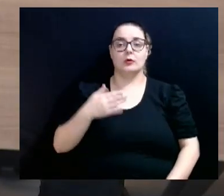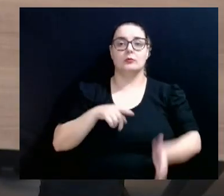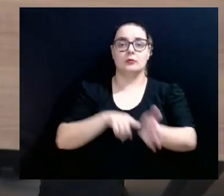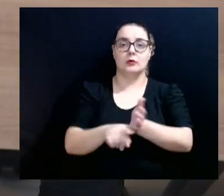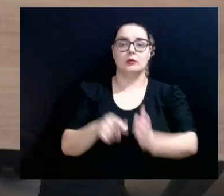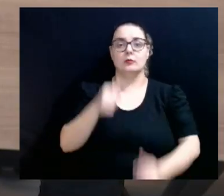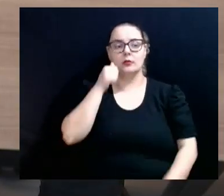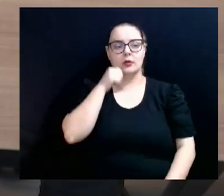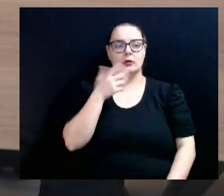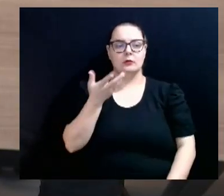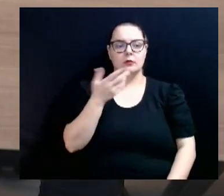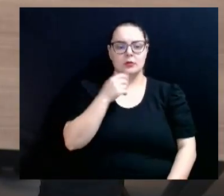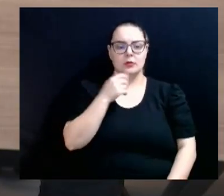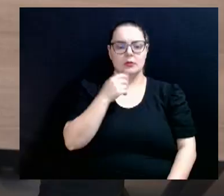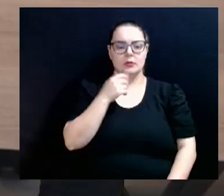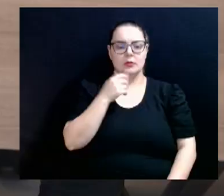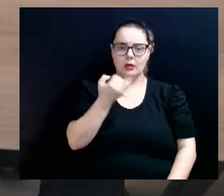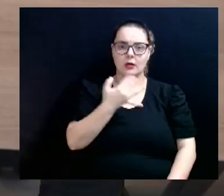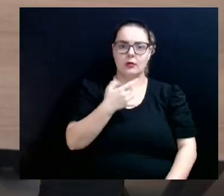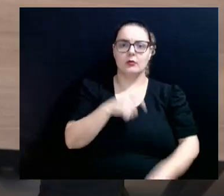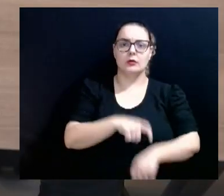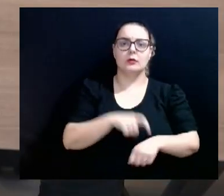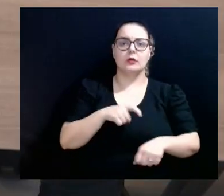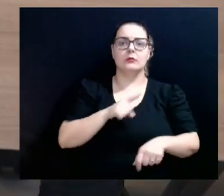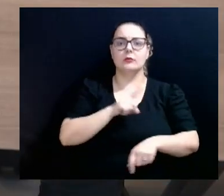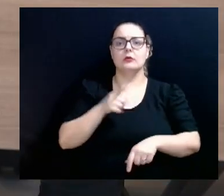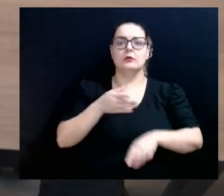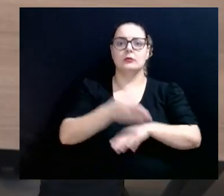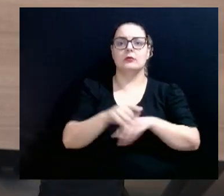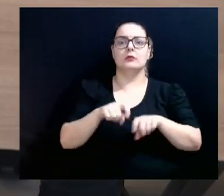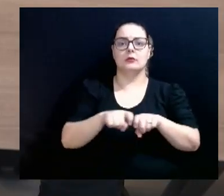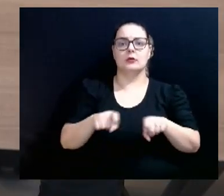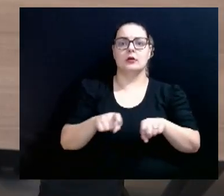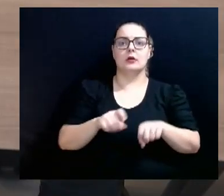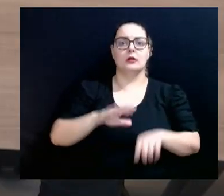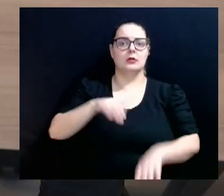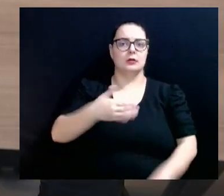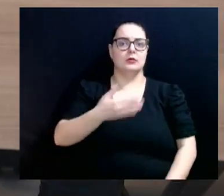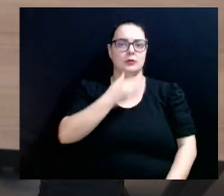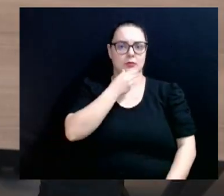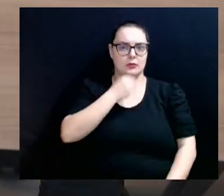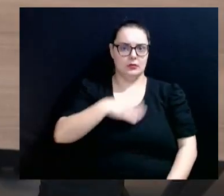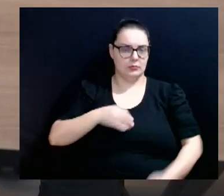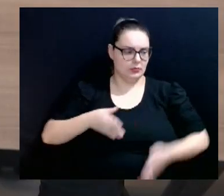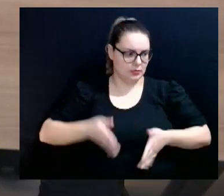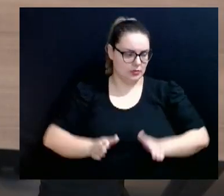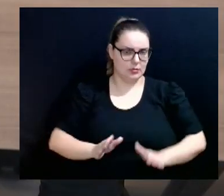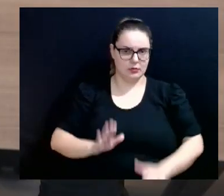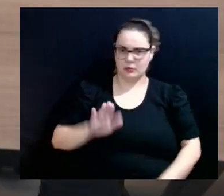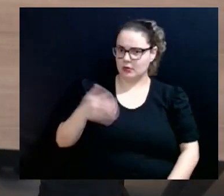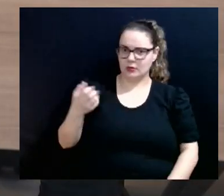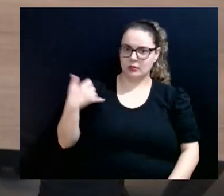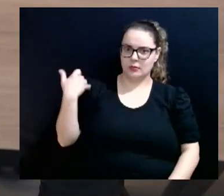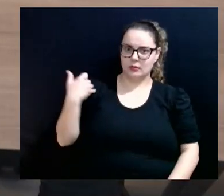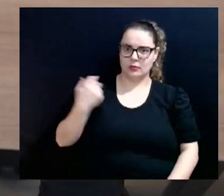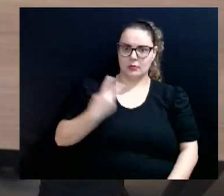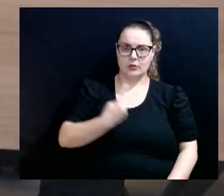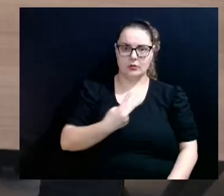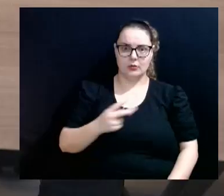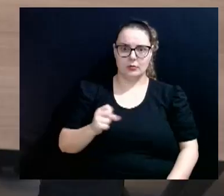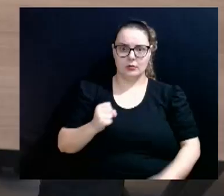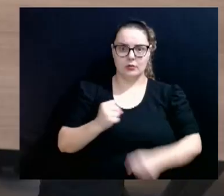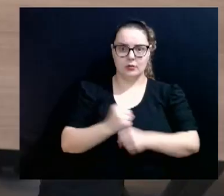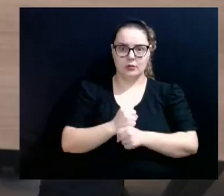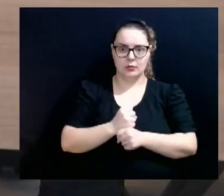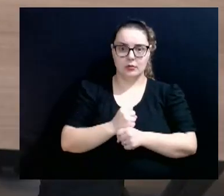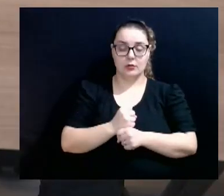tempo a senhora não vai ao ginecologista? Ah, desde que meu filho nasceu. Mas quantos anos tem seu filho? 28 anos. Então,